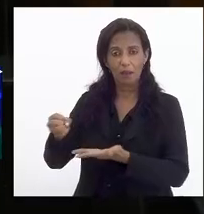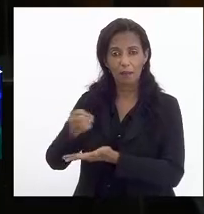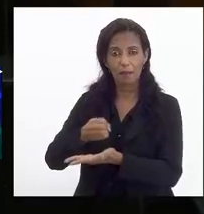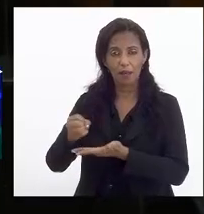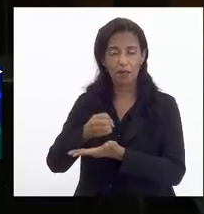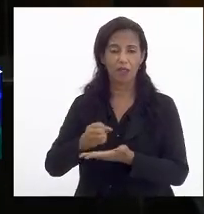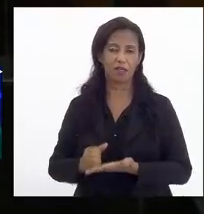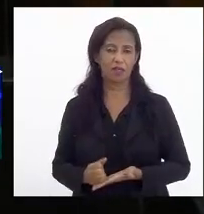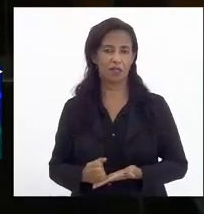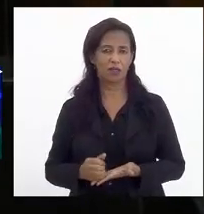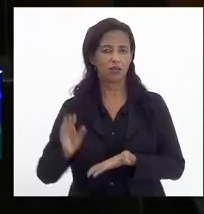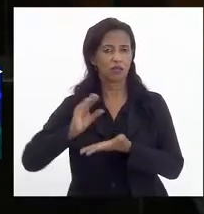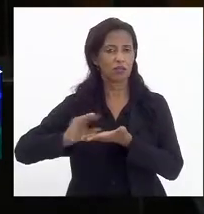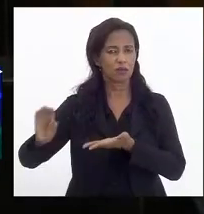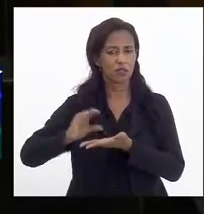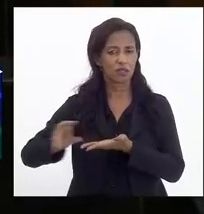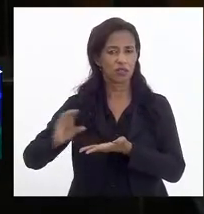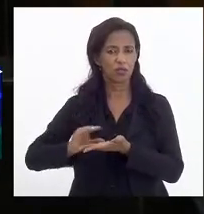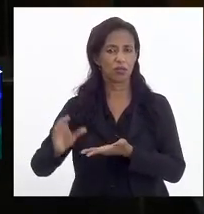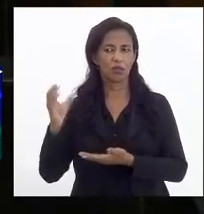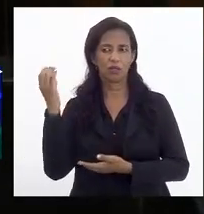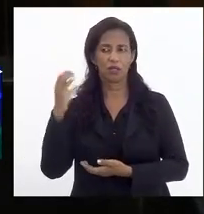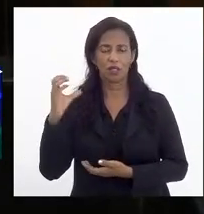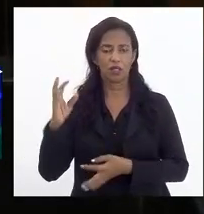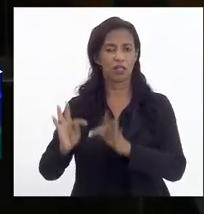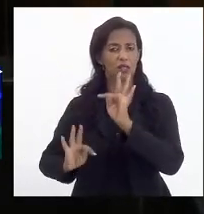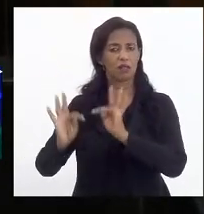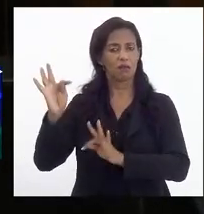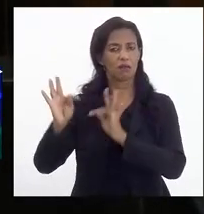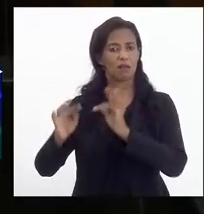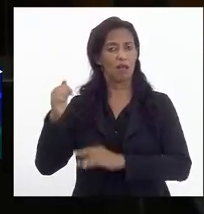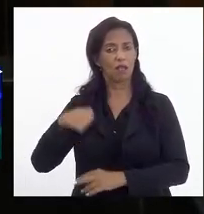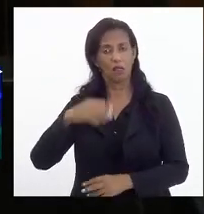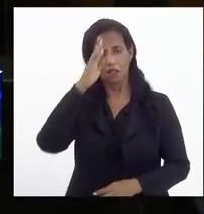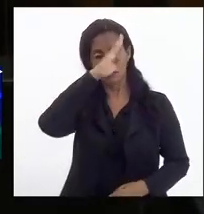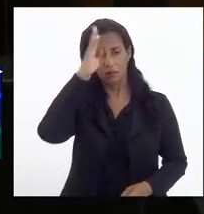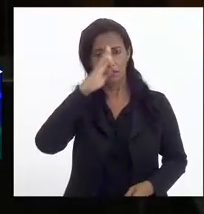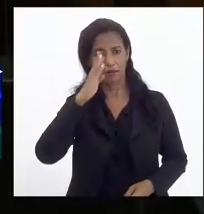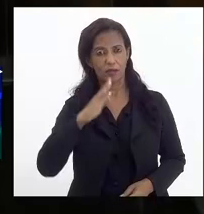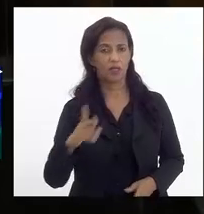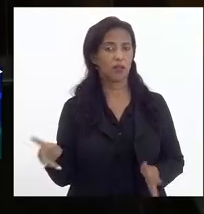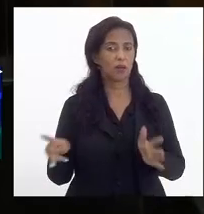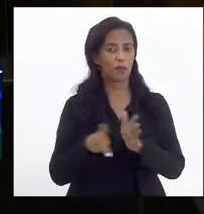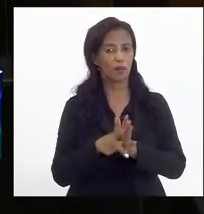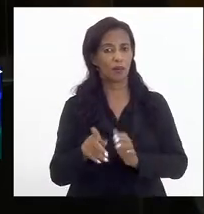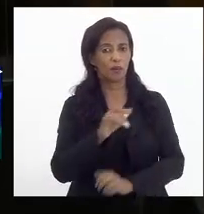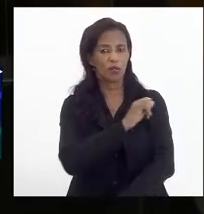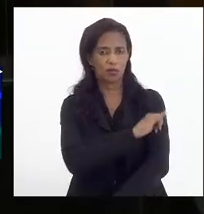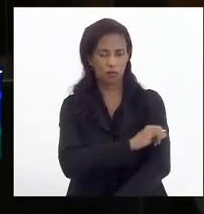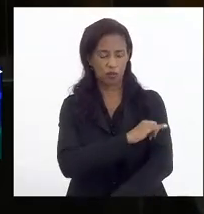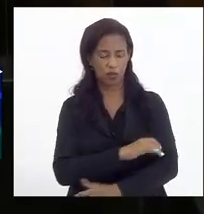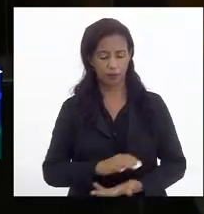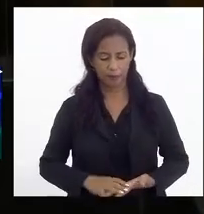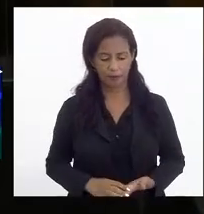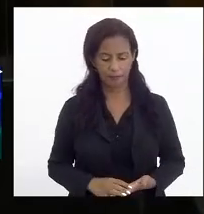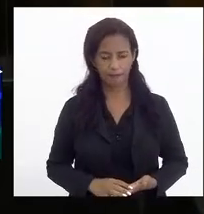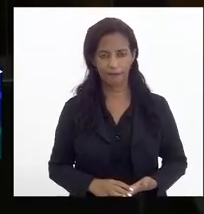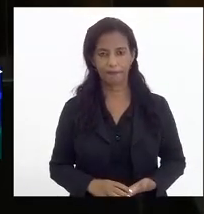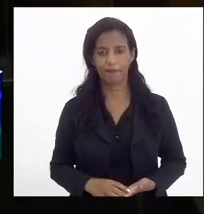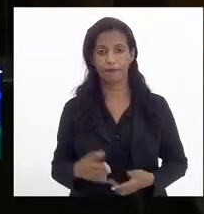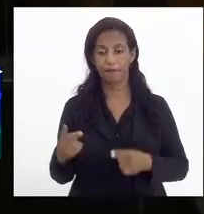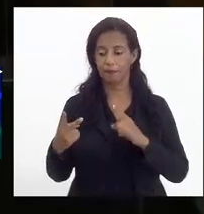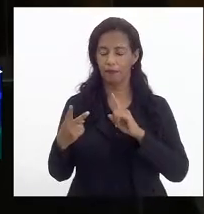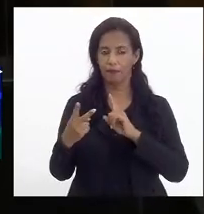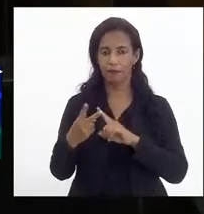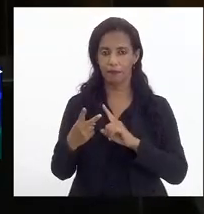científica do parque sem tipo de investimentos em ciência e possam ser feitos no Brasil em nosso caso específico eu não tô querendo manifestar sobre isso vamo primeiro